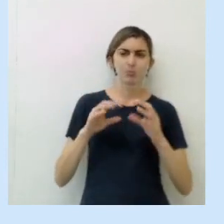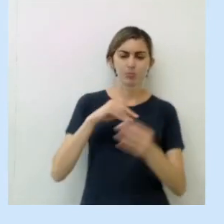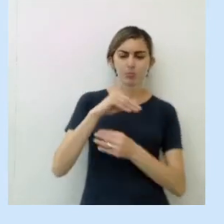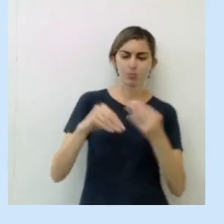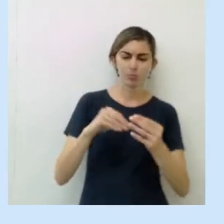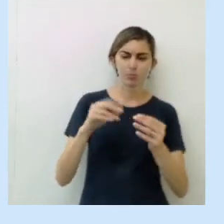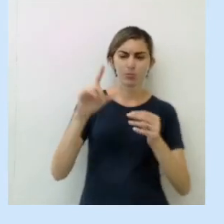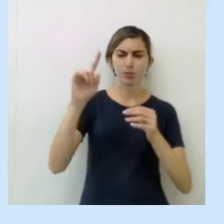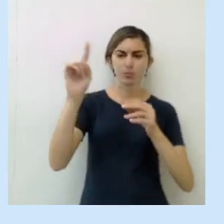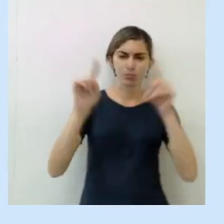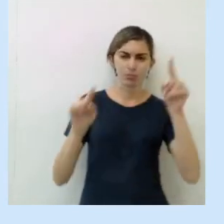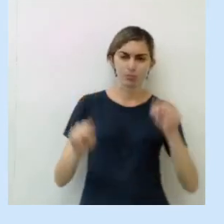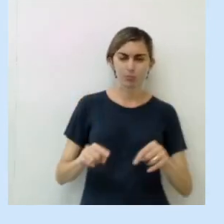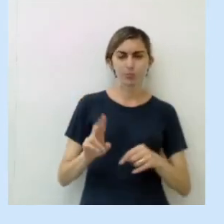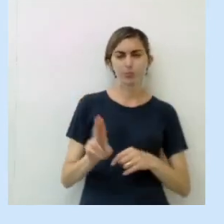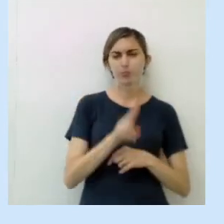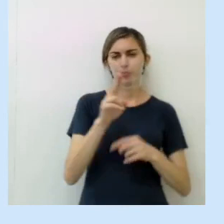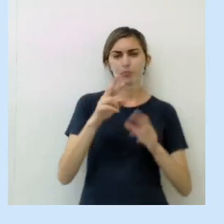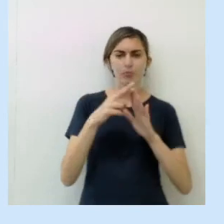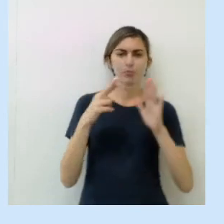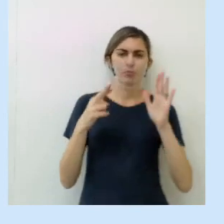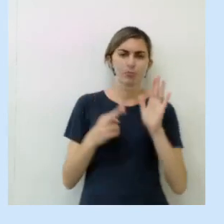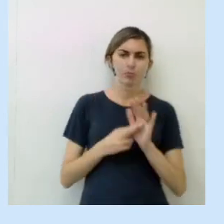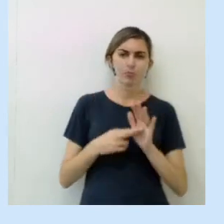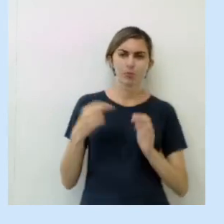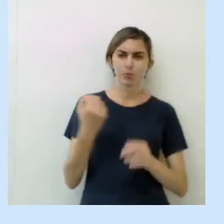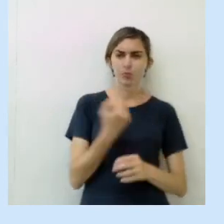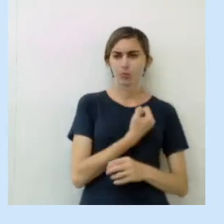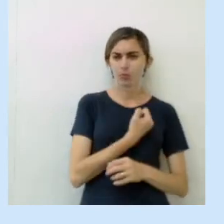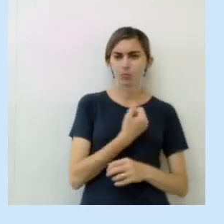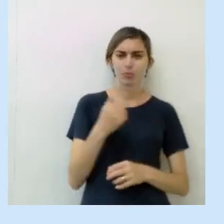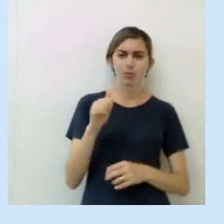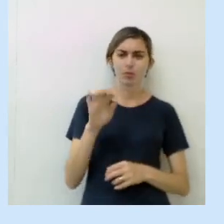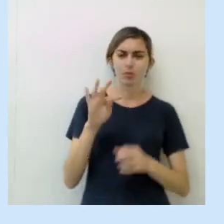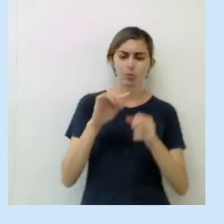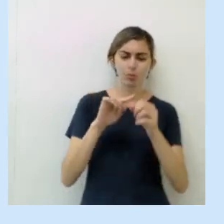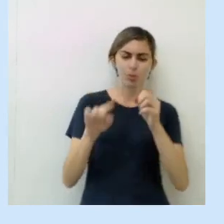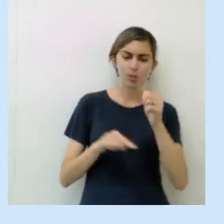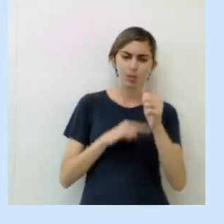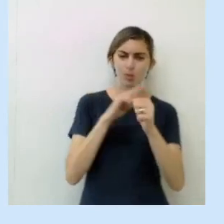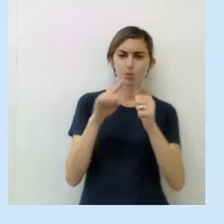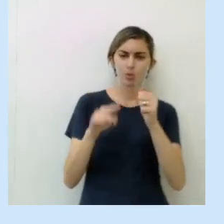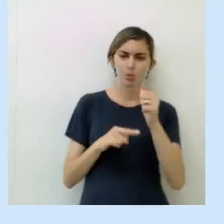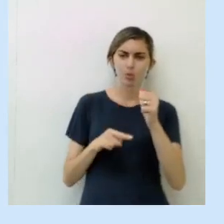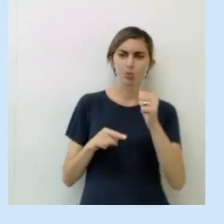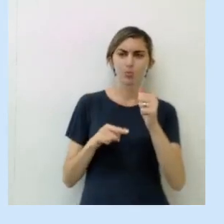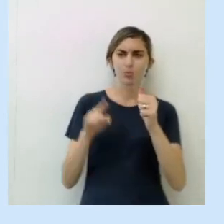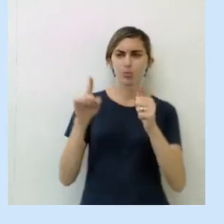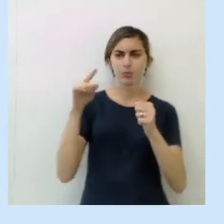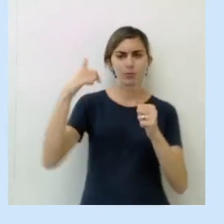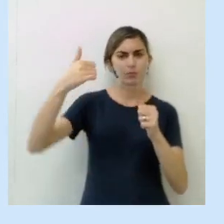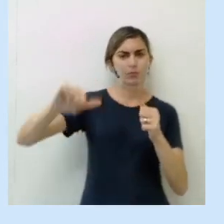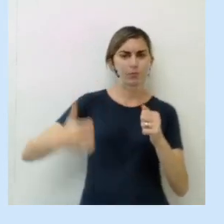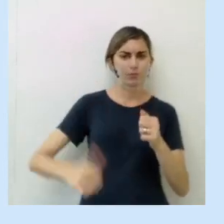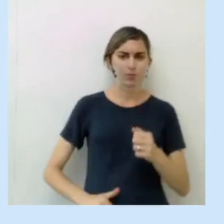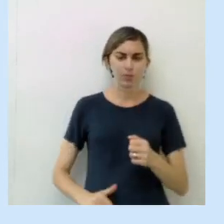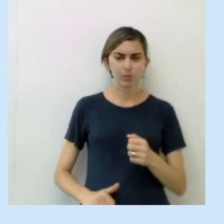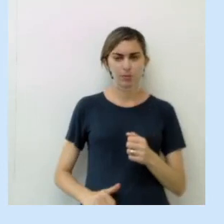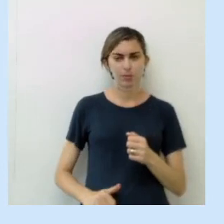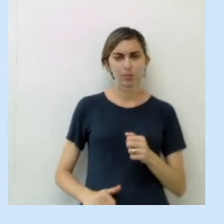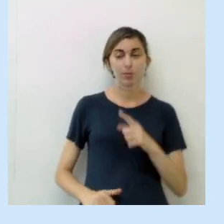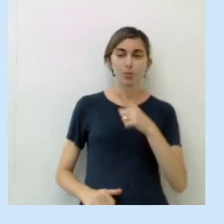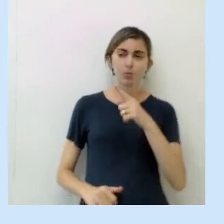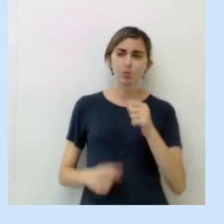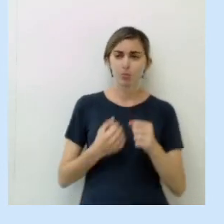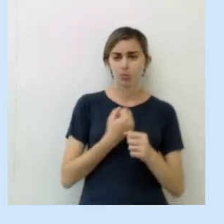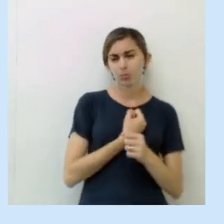vai utilizar, né, a regra do número atômico, ou seja, a gente vai avaliar